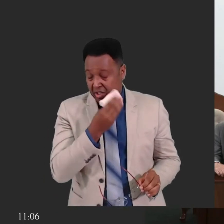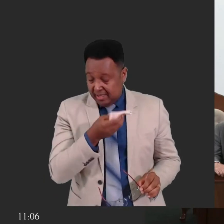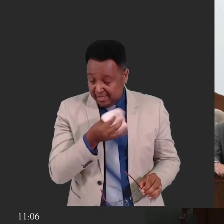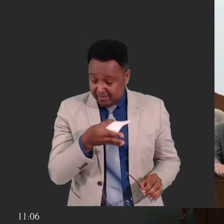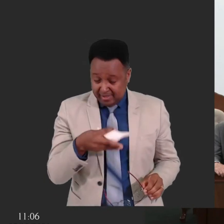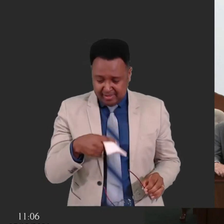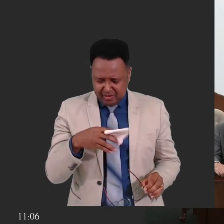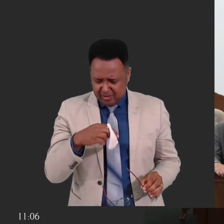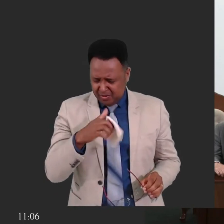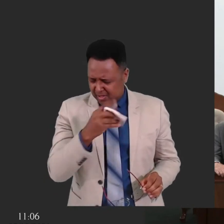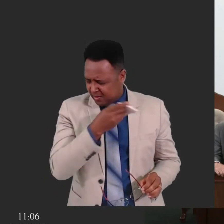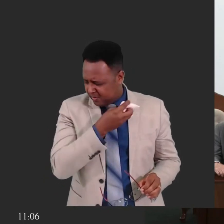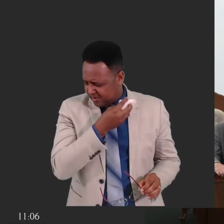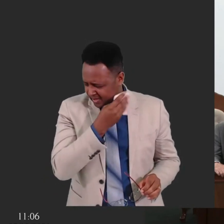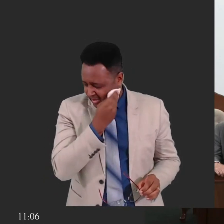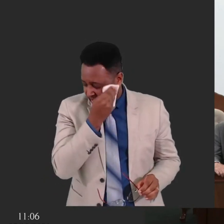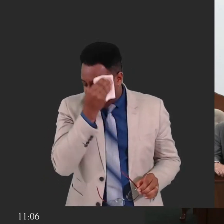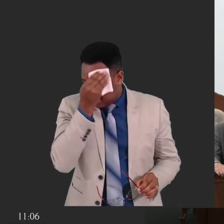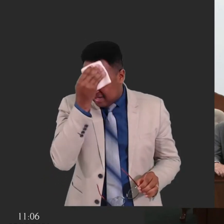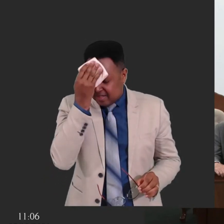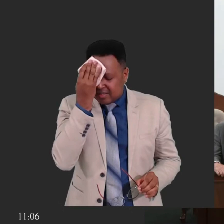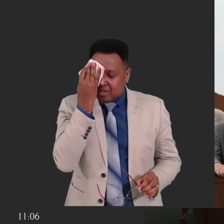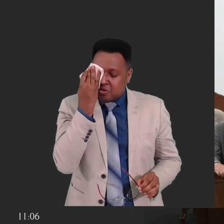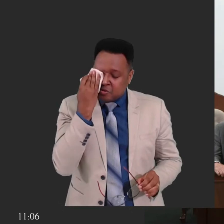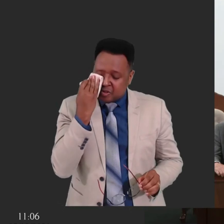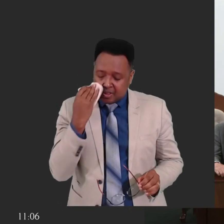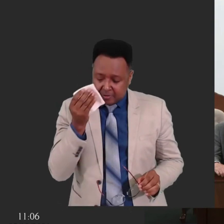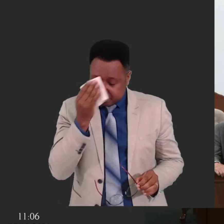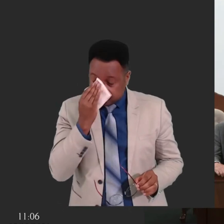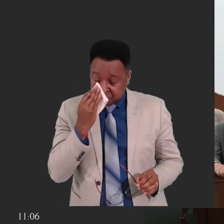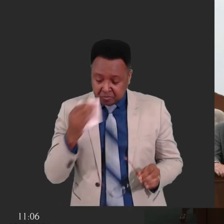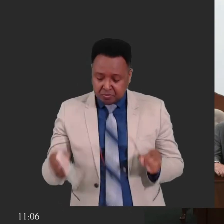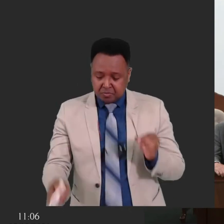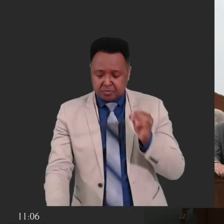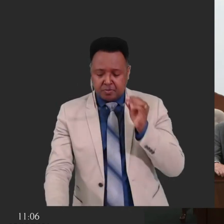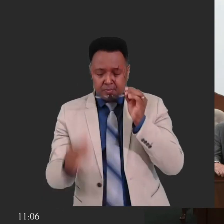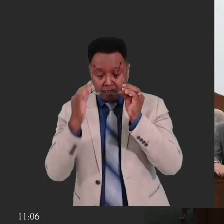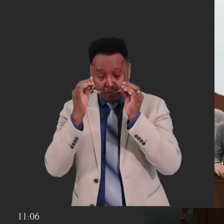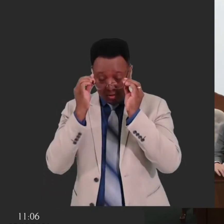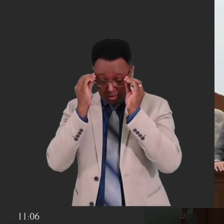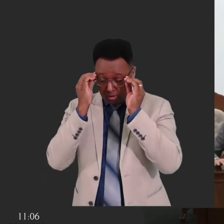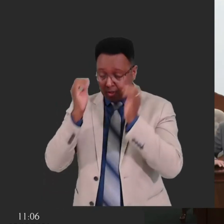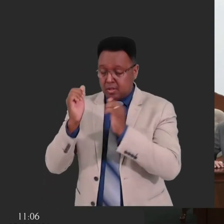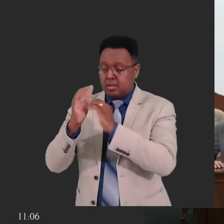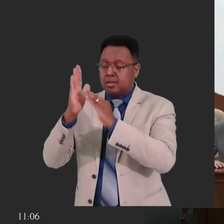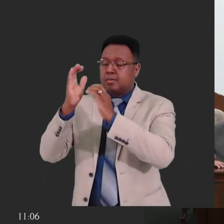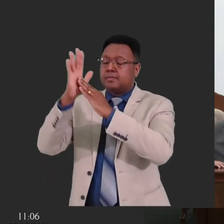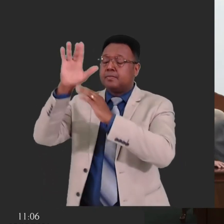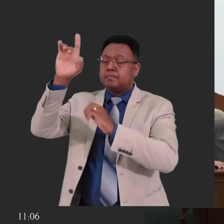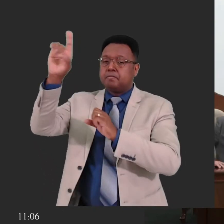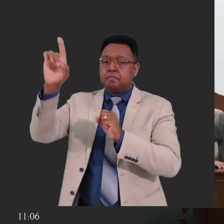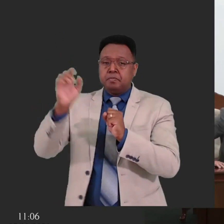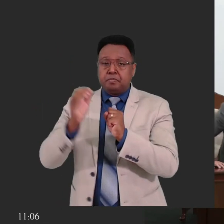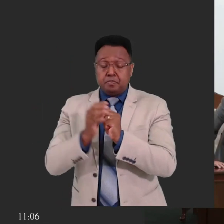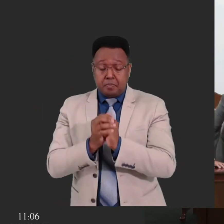Glória a Deus. Aleluia. Glória a Deus. Glória. Deus seja louvado.